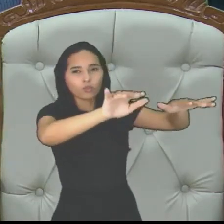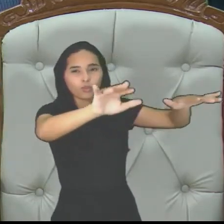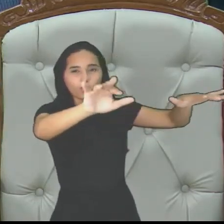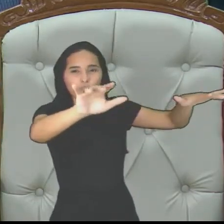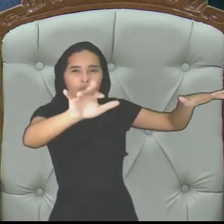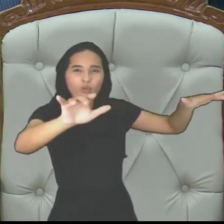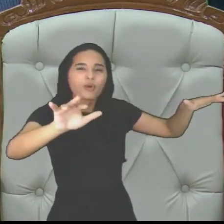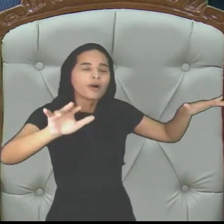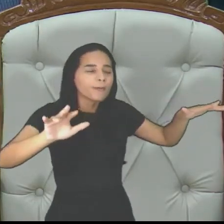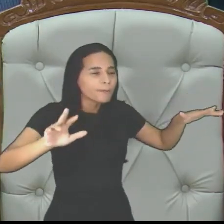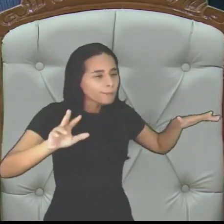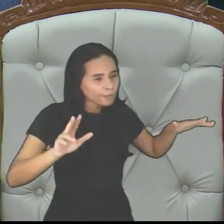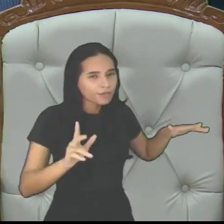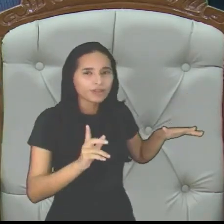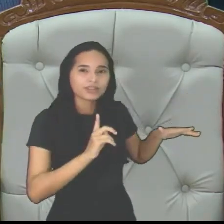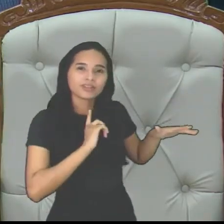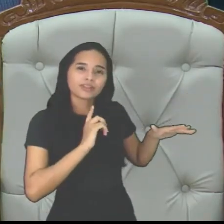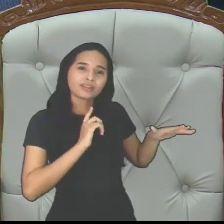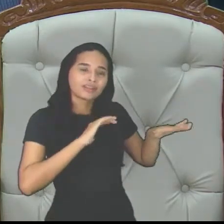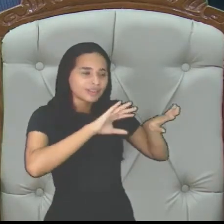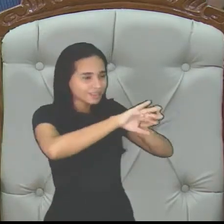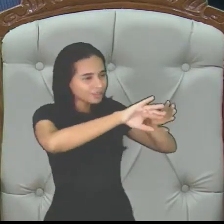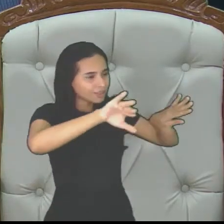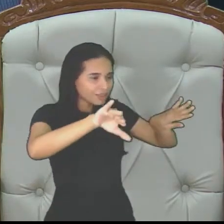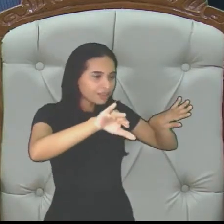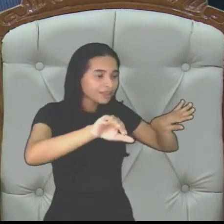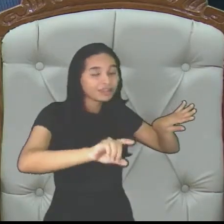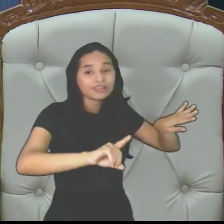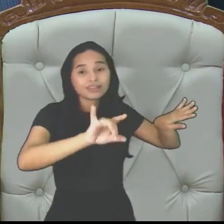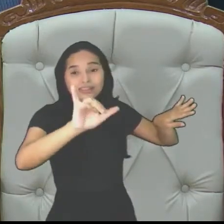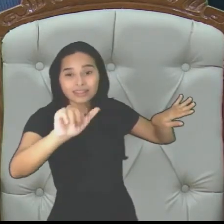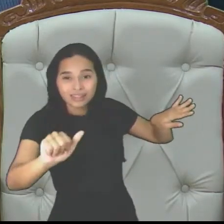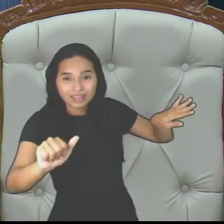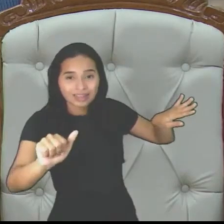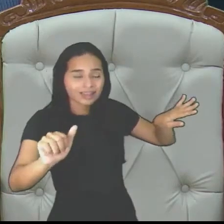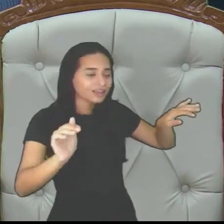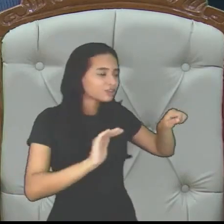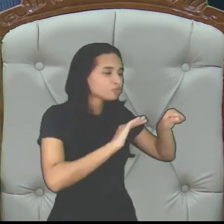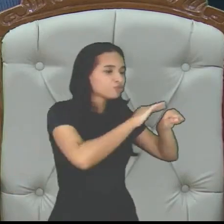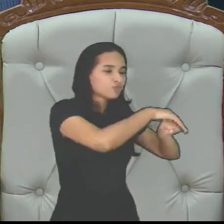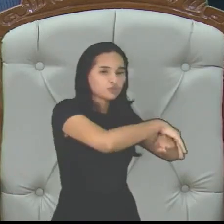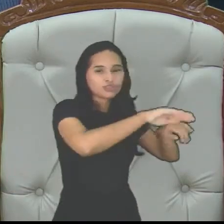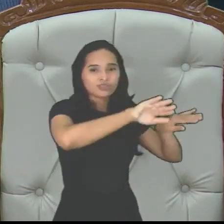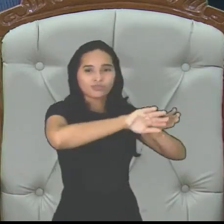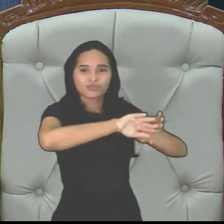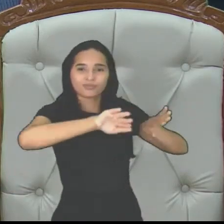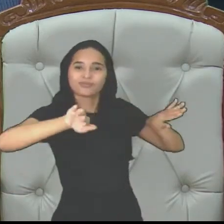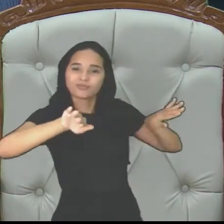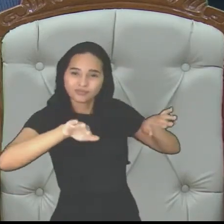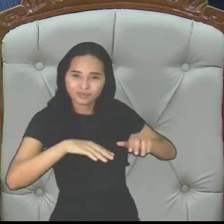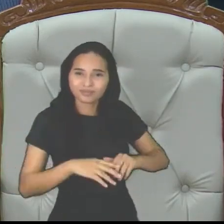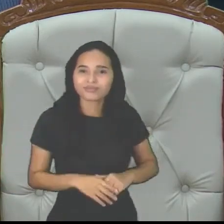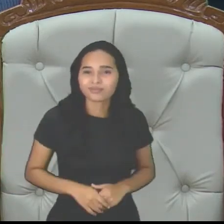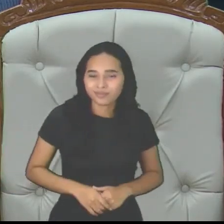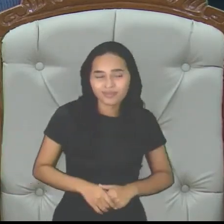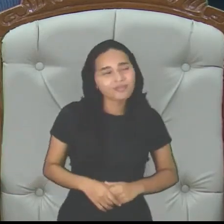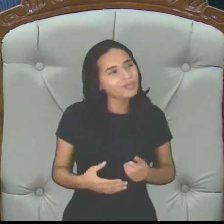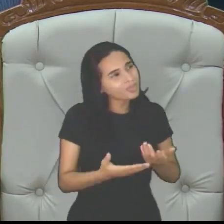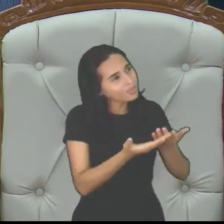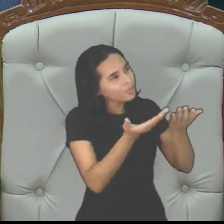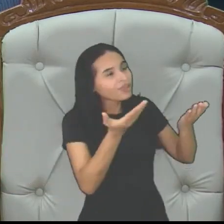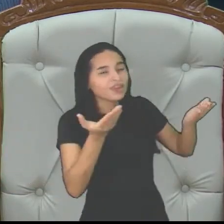haver separação entre o dia e a noite, e sejam